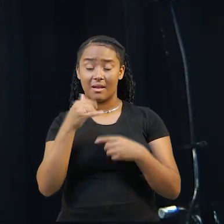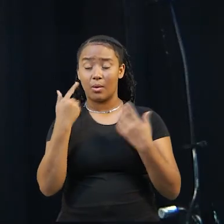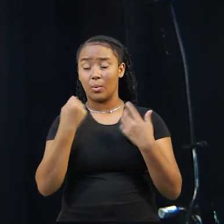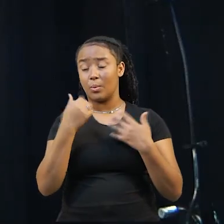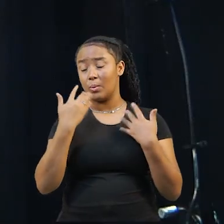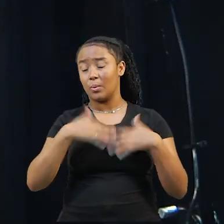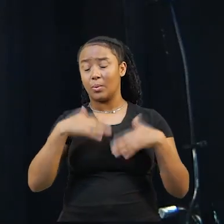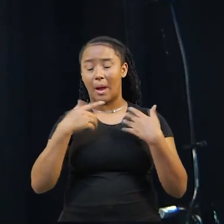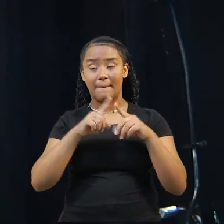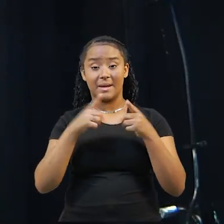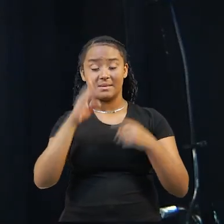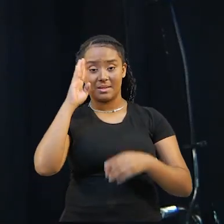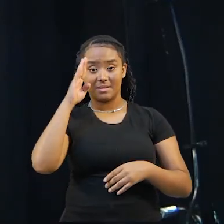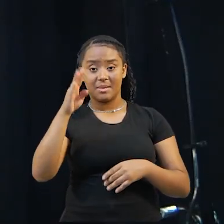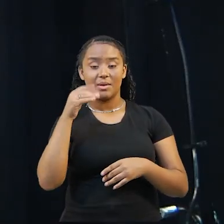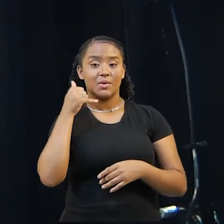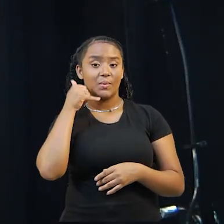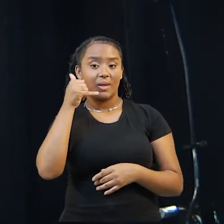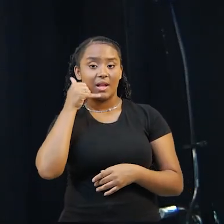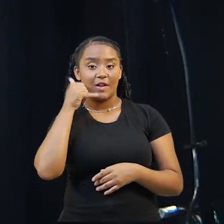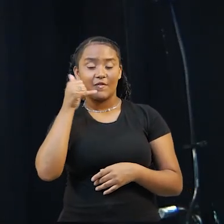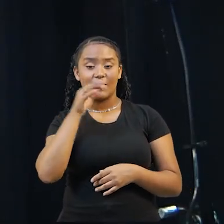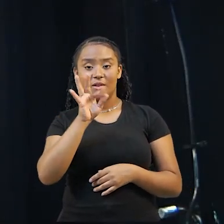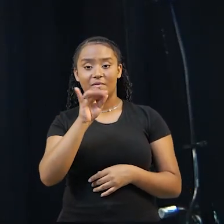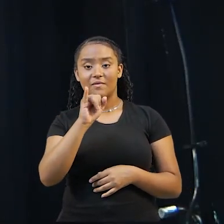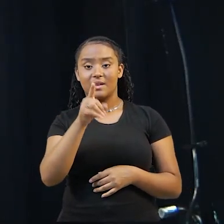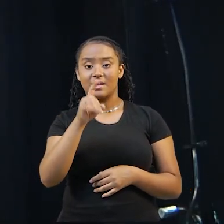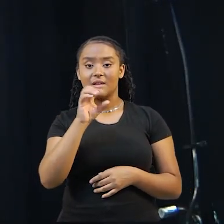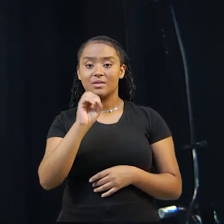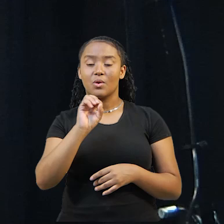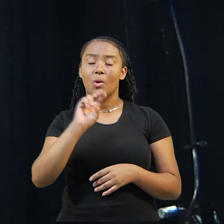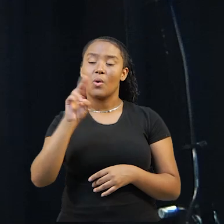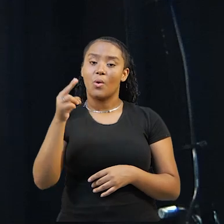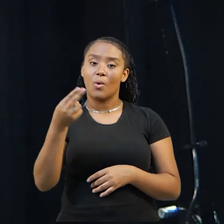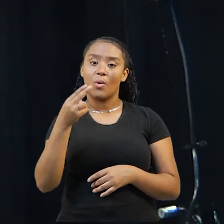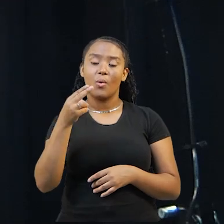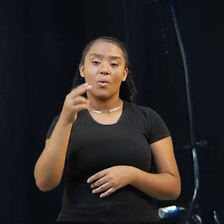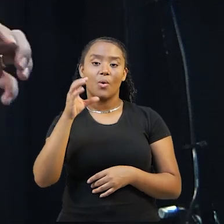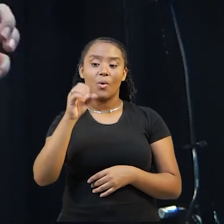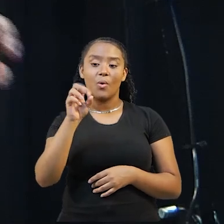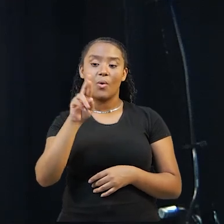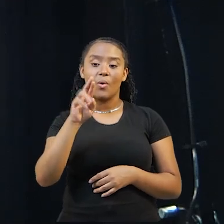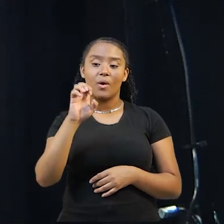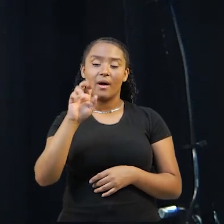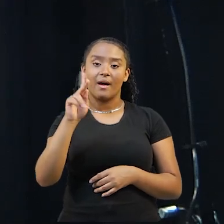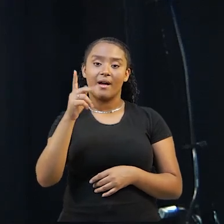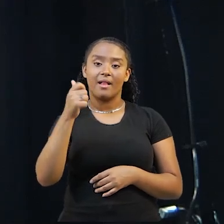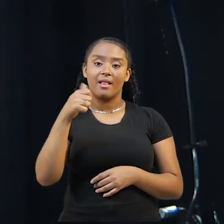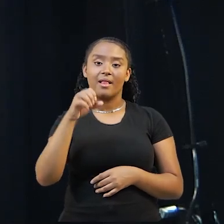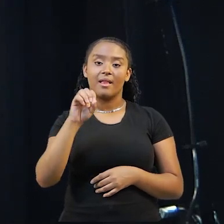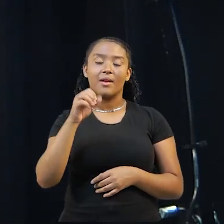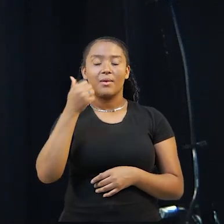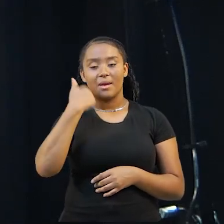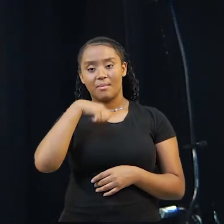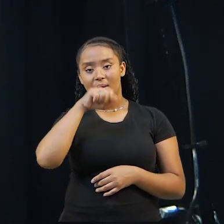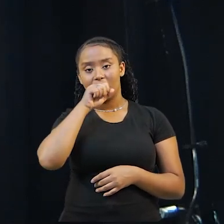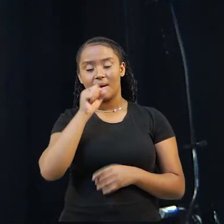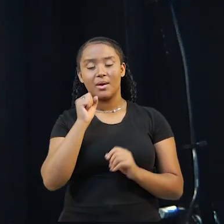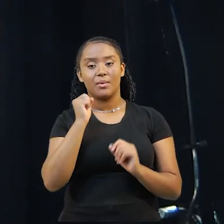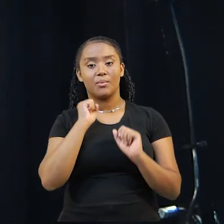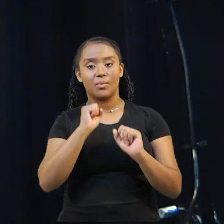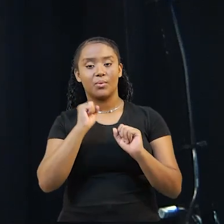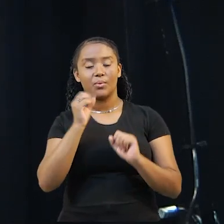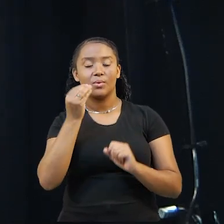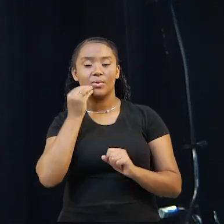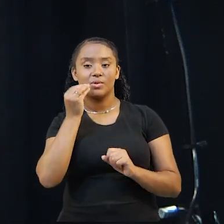telefone fixo ou com orelhão, que tinha também lá no alojamento um telefone da universidade que aí a minha mãe podia ligar para a